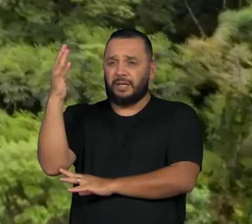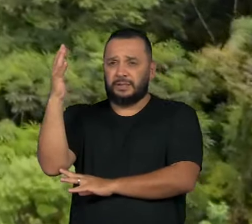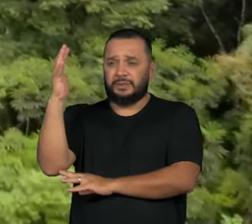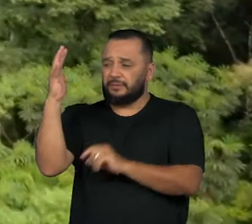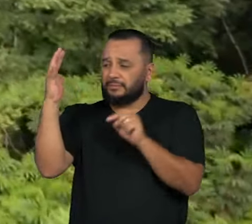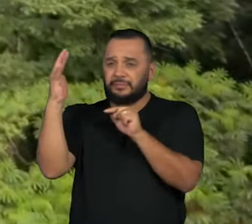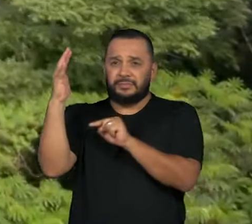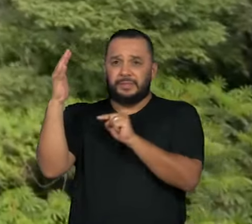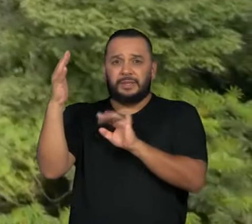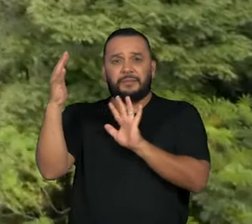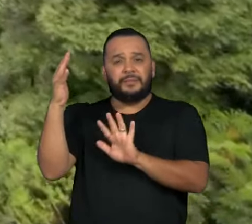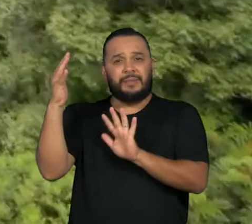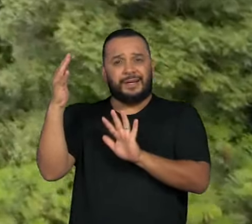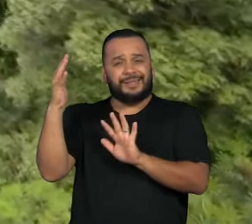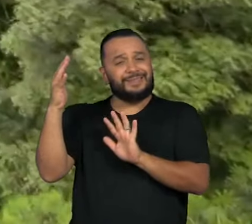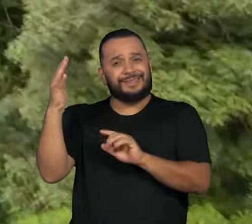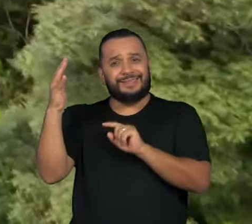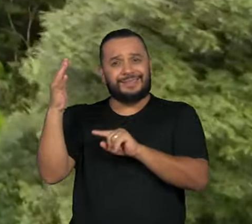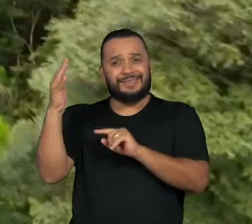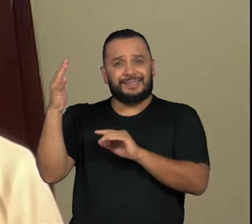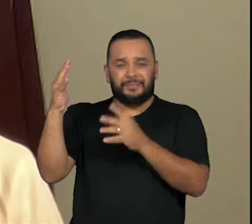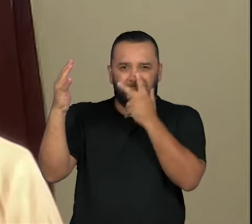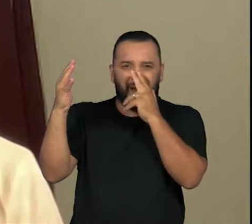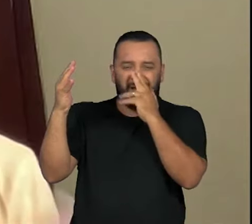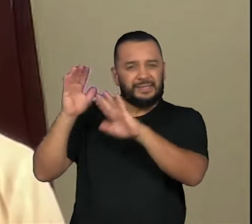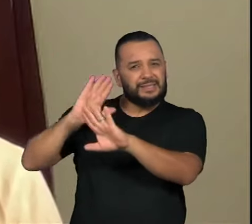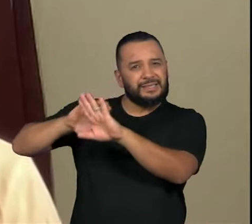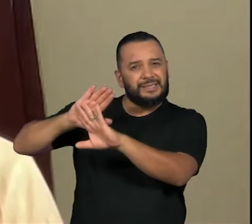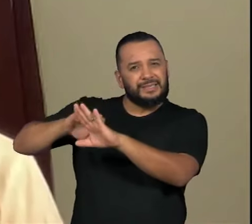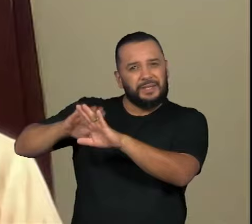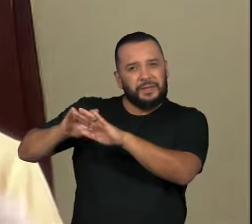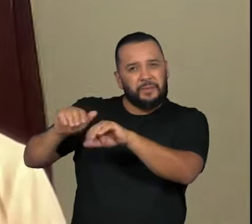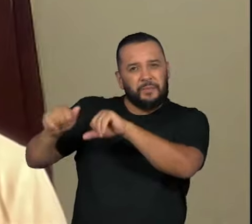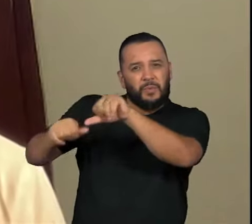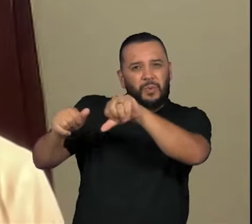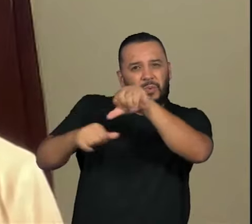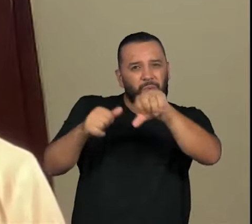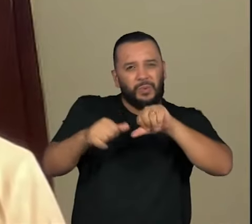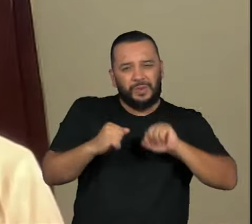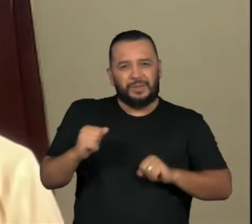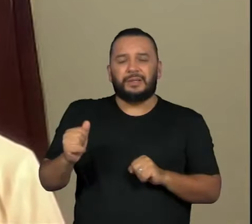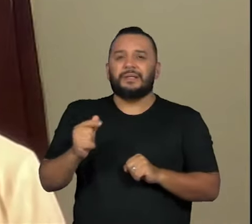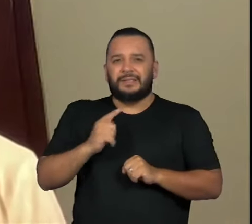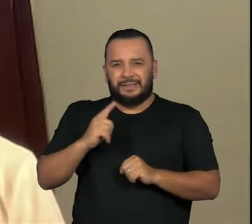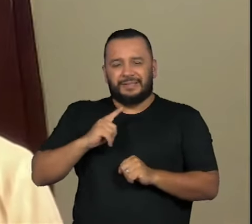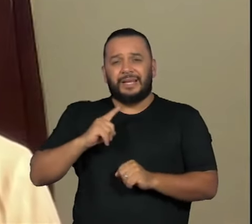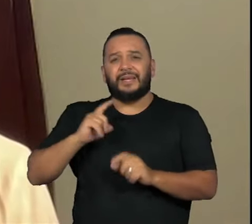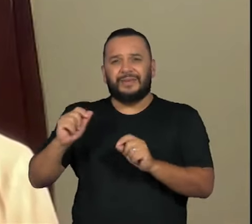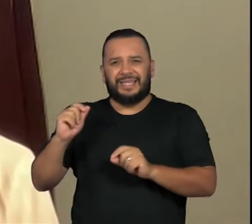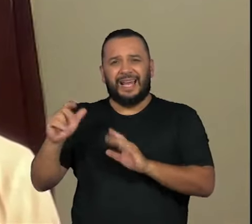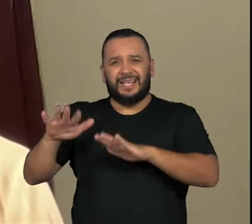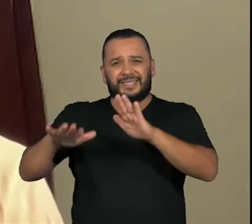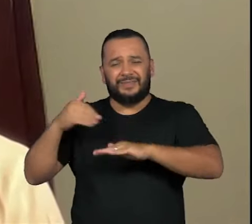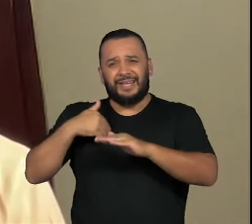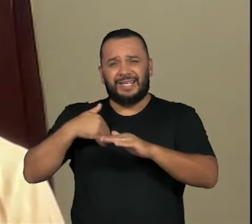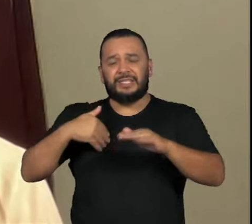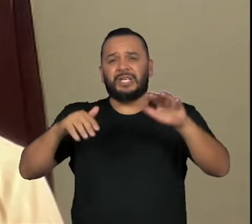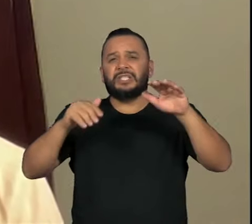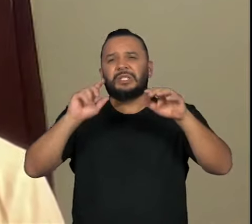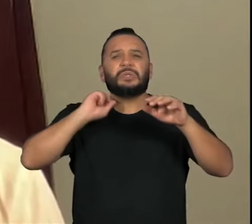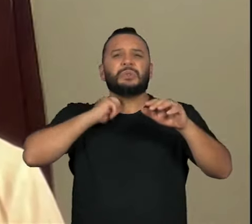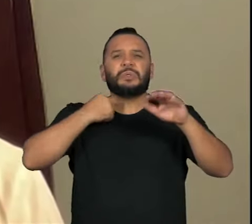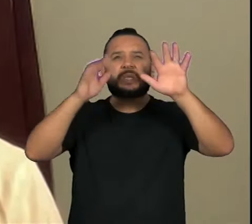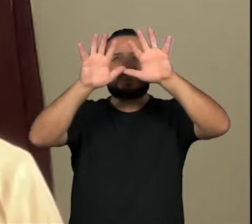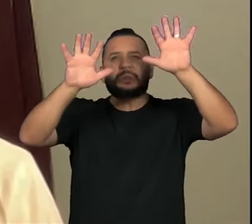humana modifica características dela, seja a composição de espécies, quantidade de carbono,